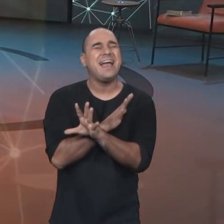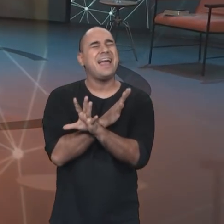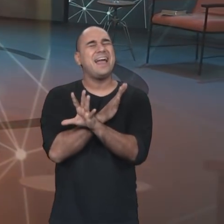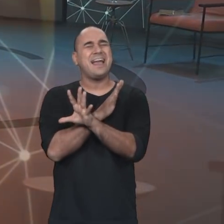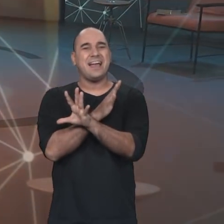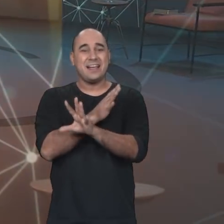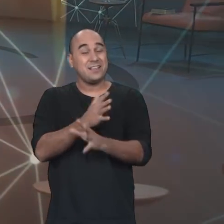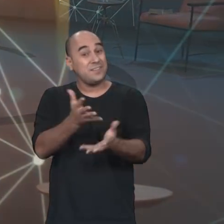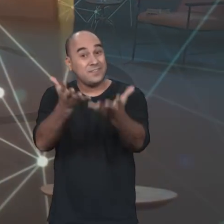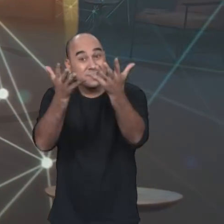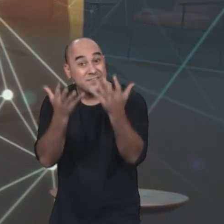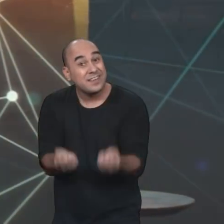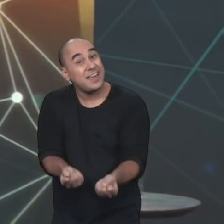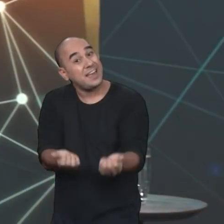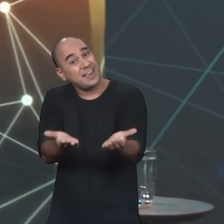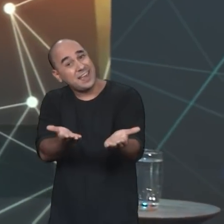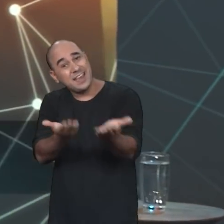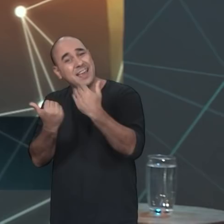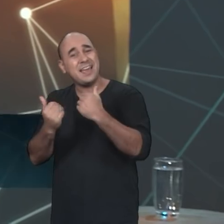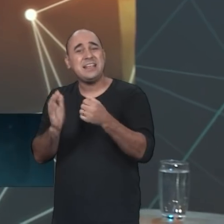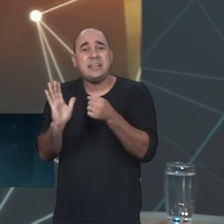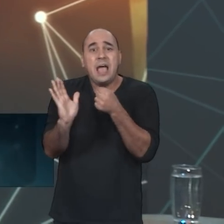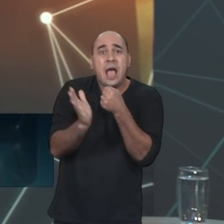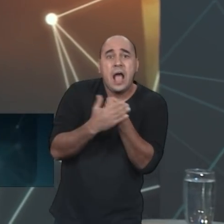se esconder?